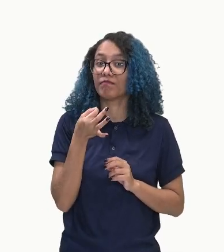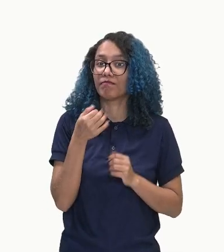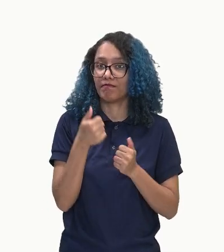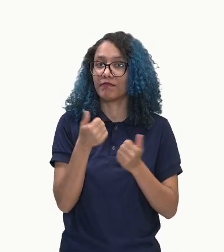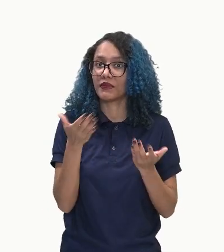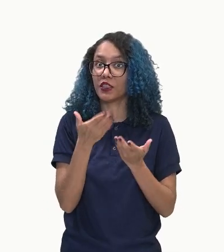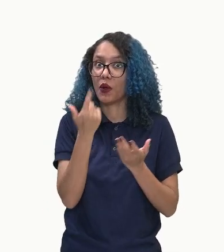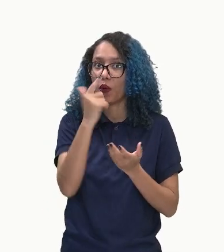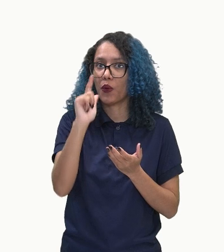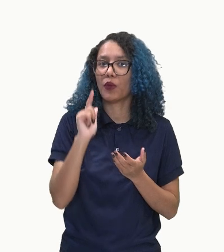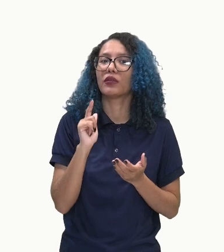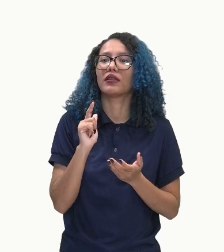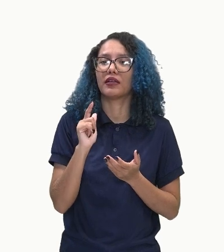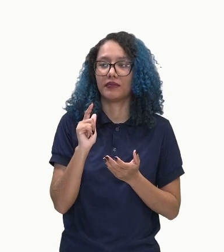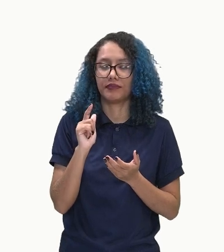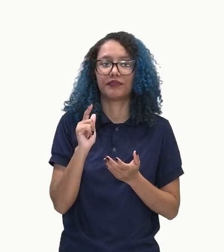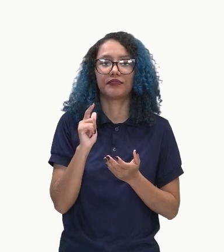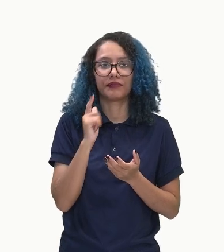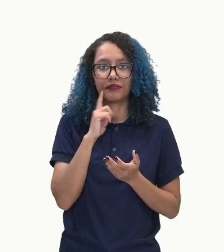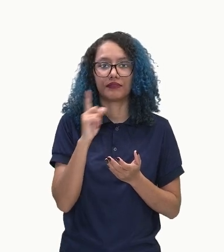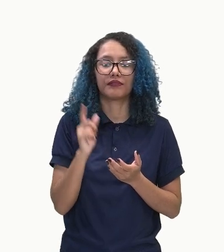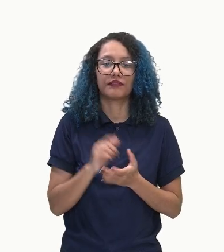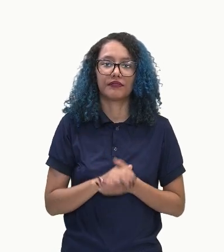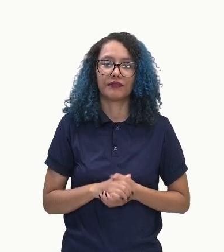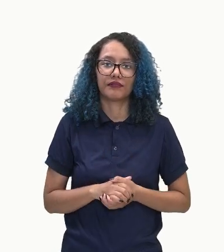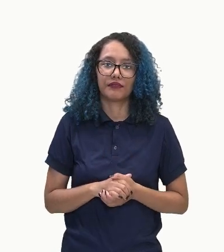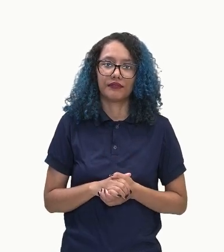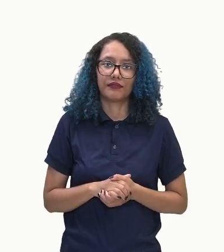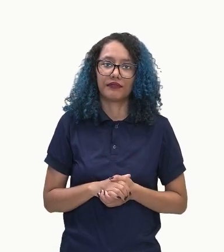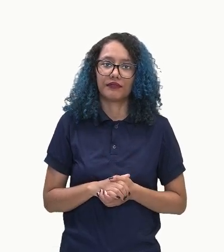uma questão aqui, ó. Vem aqui comigo.